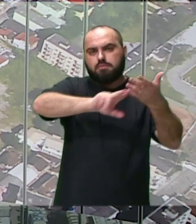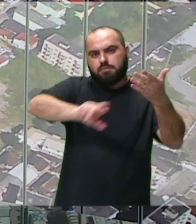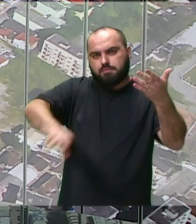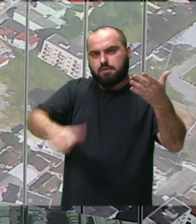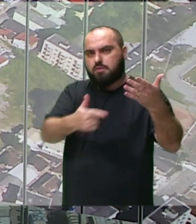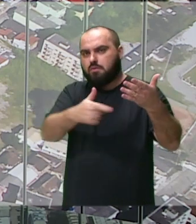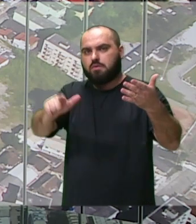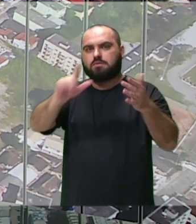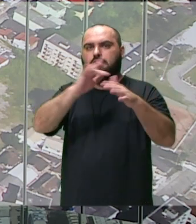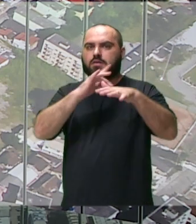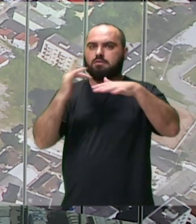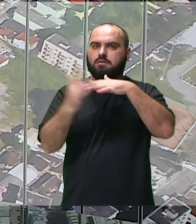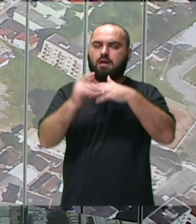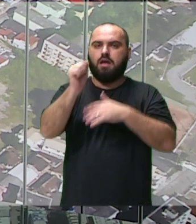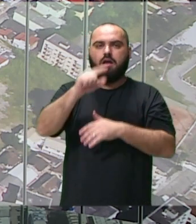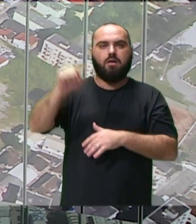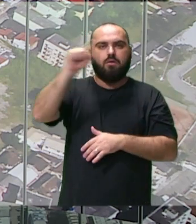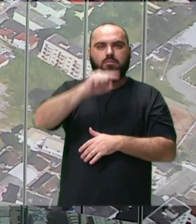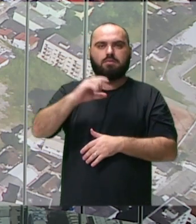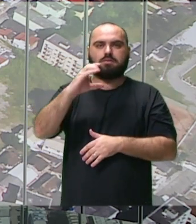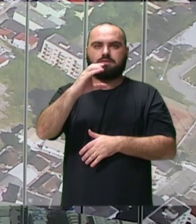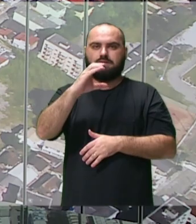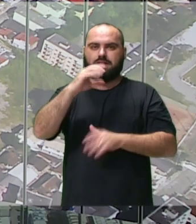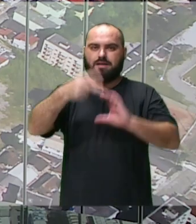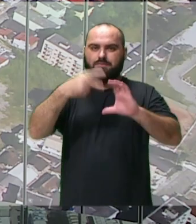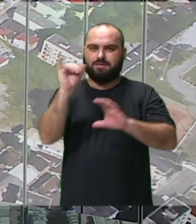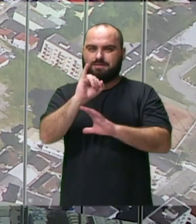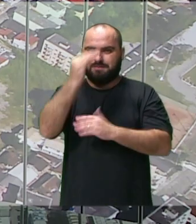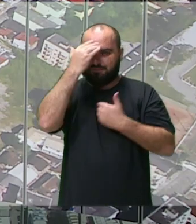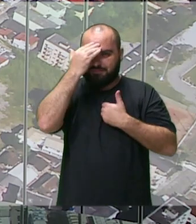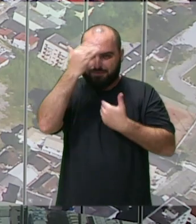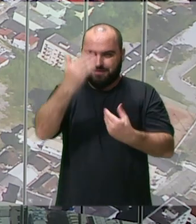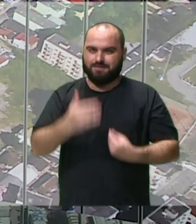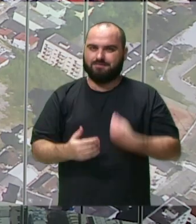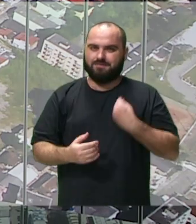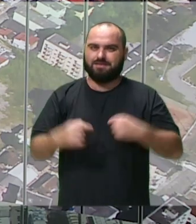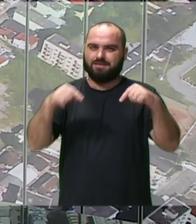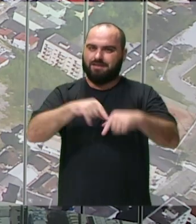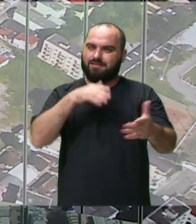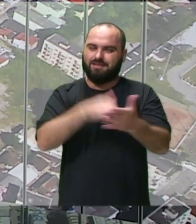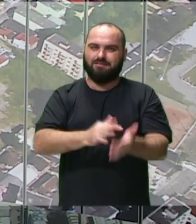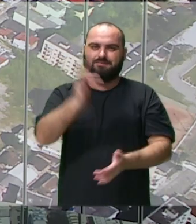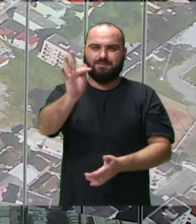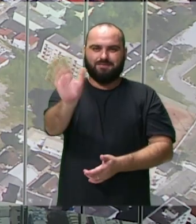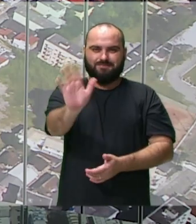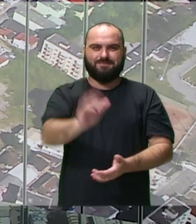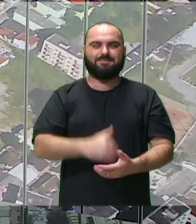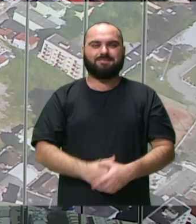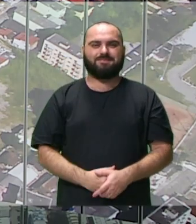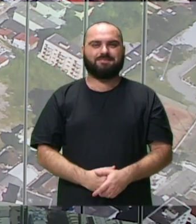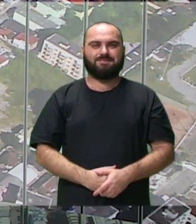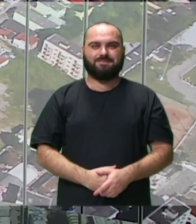redes sociais @Câmara Itajaí. Obrigado por estar com a gente e até a próxima.